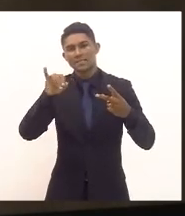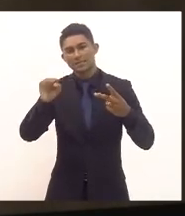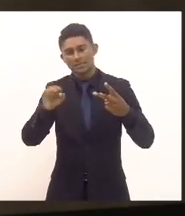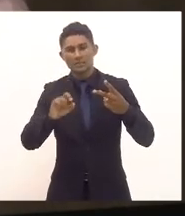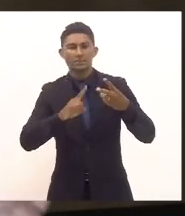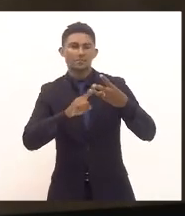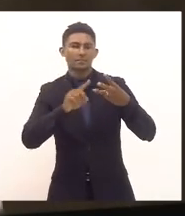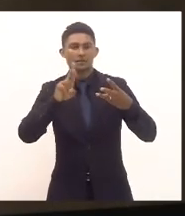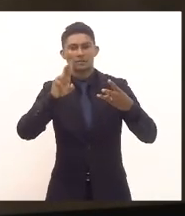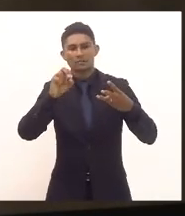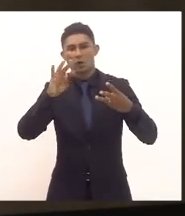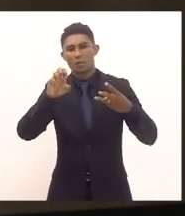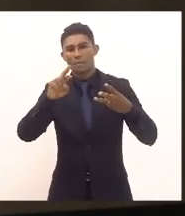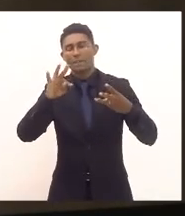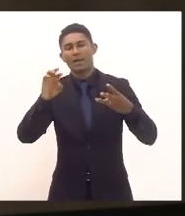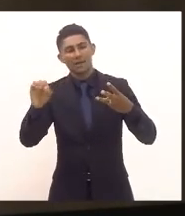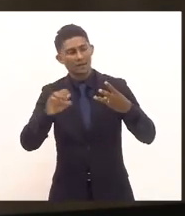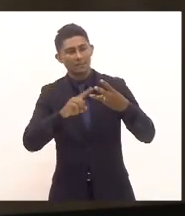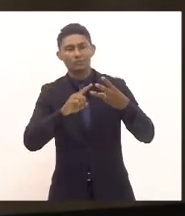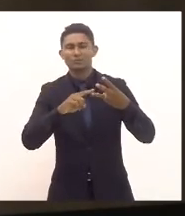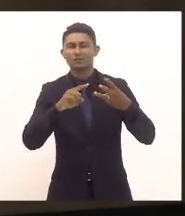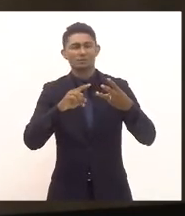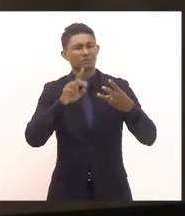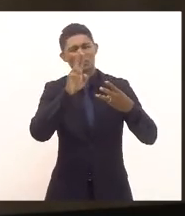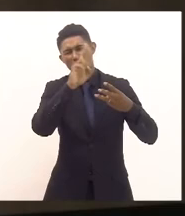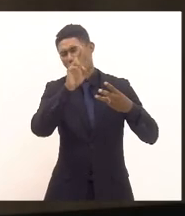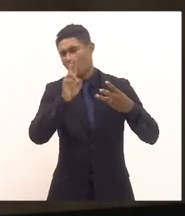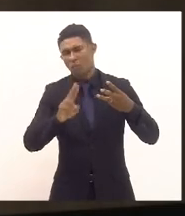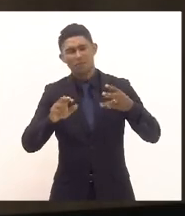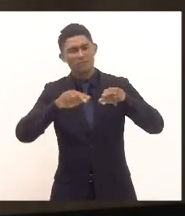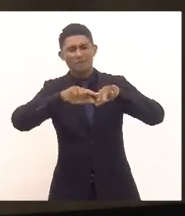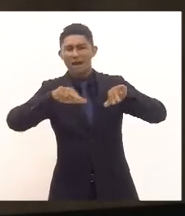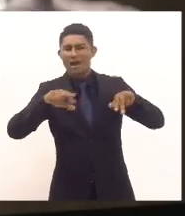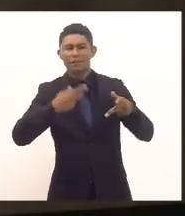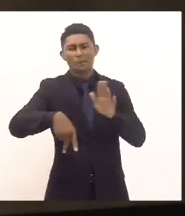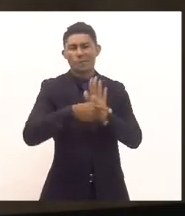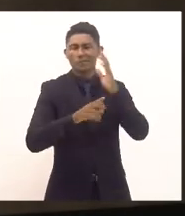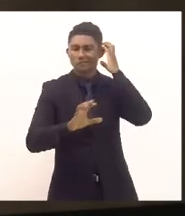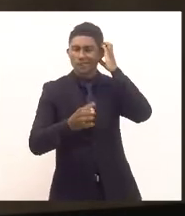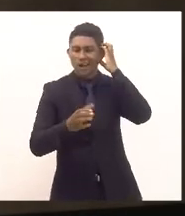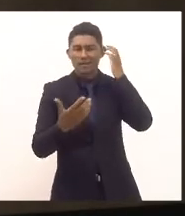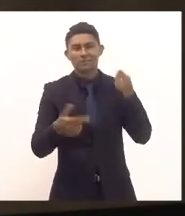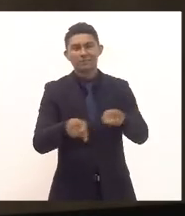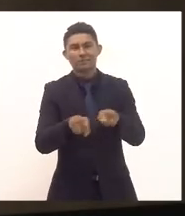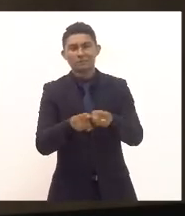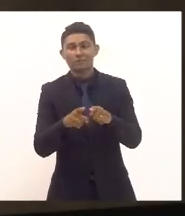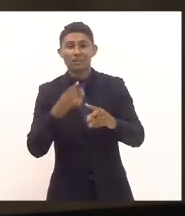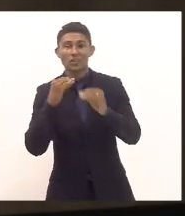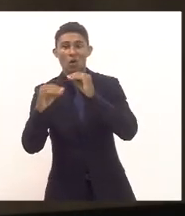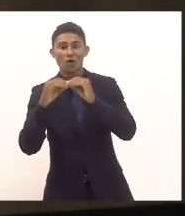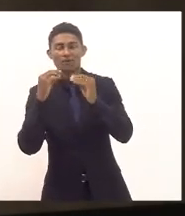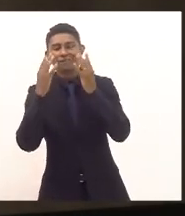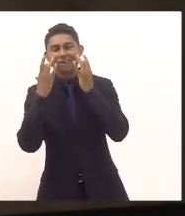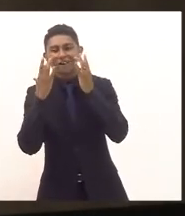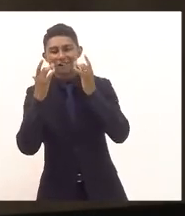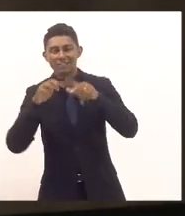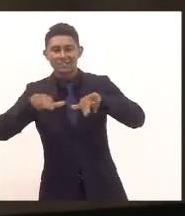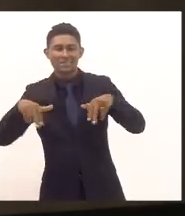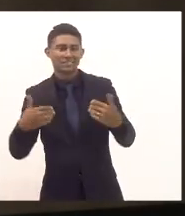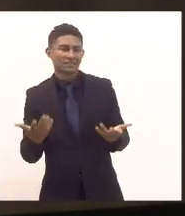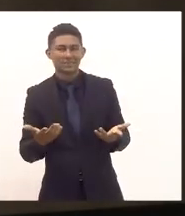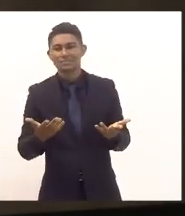Oliveira Roberto Floriano faissal grandes nomes da radiofonia brasileira nas rádios novelas do teatro radiofónico enfim